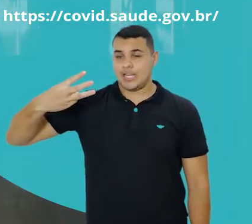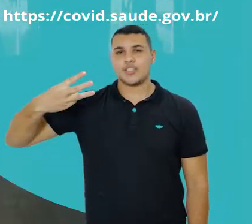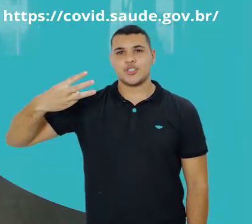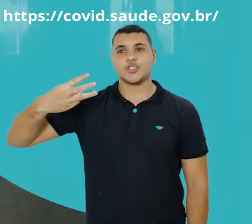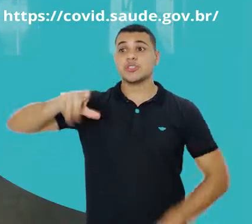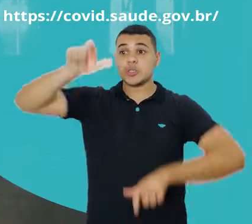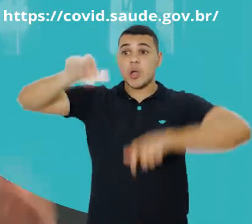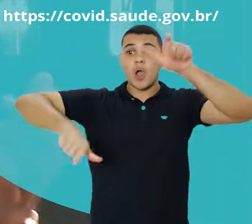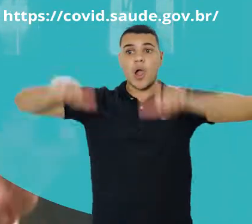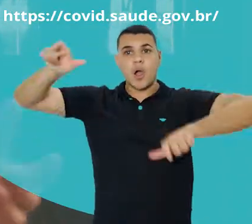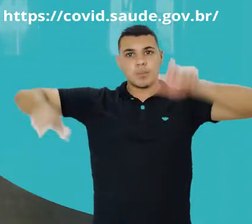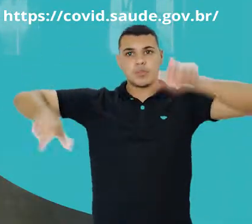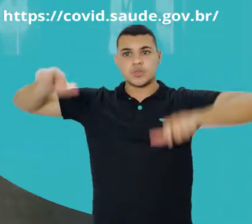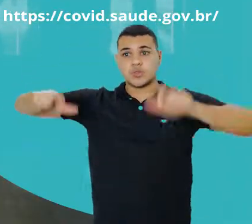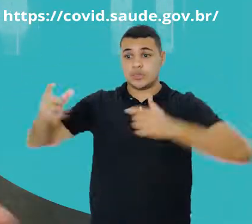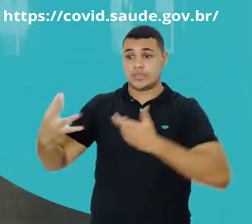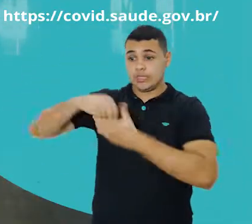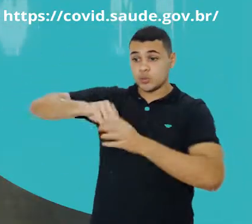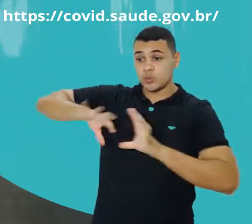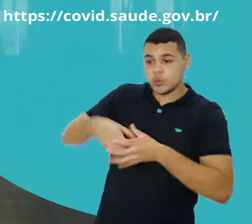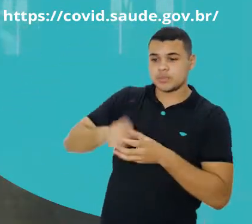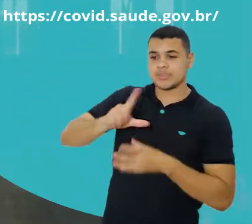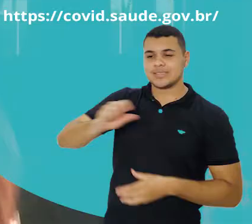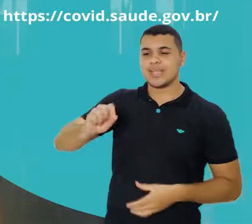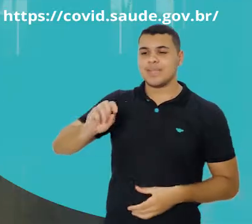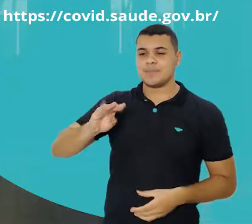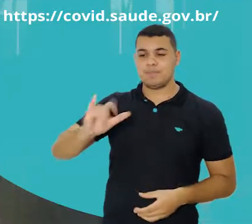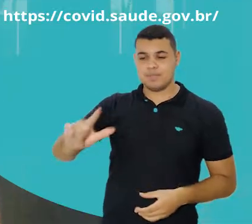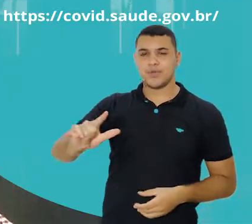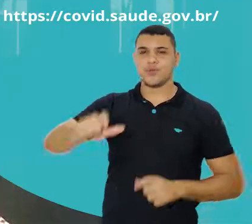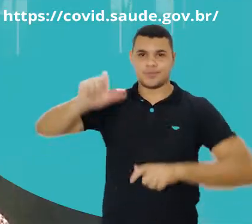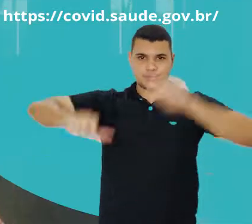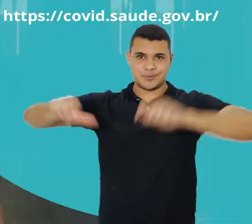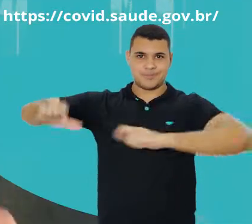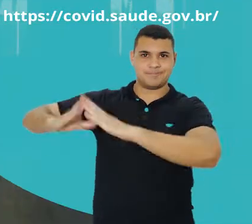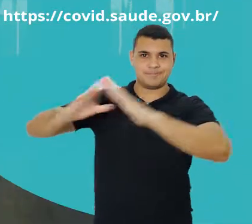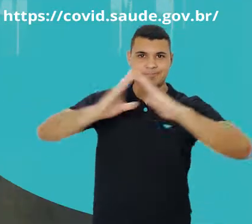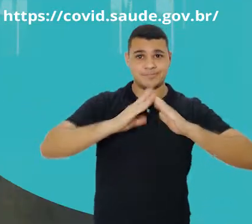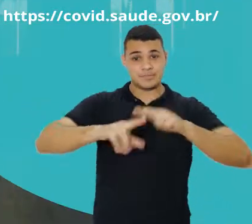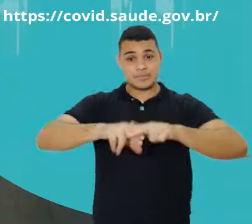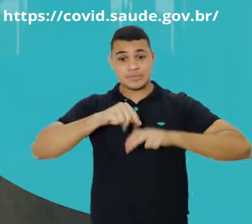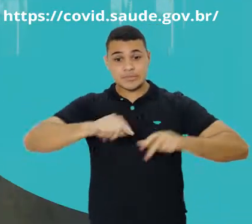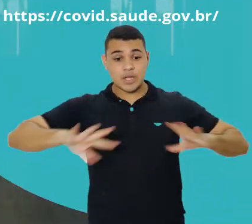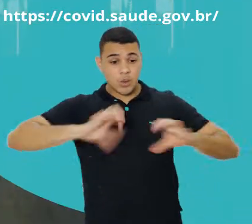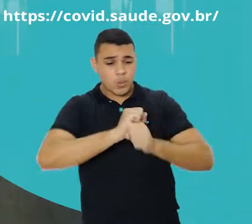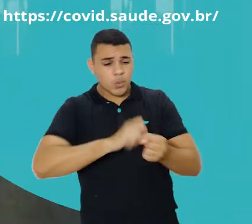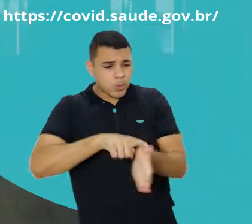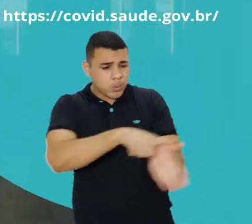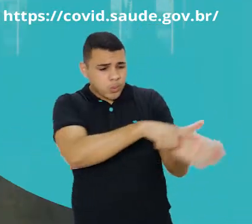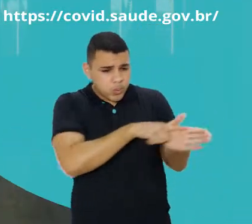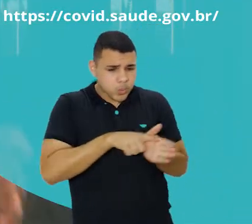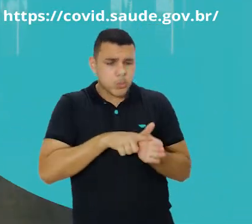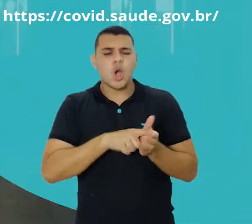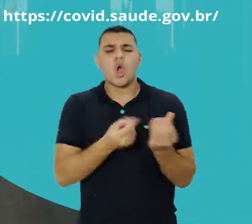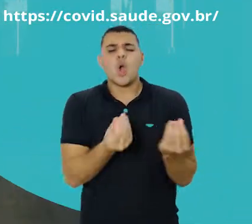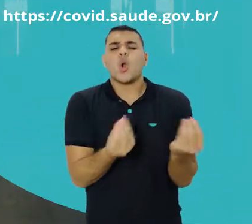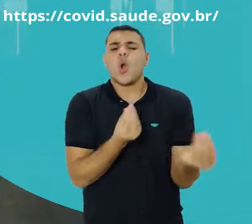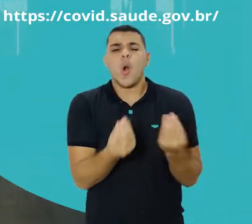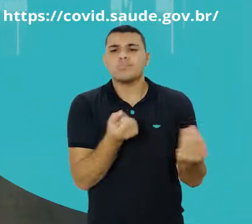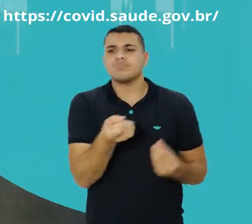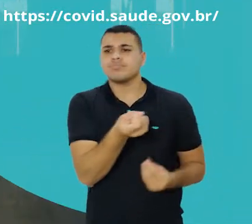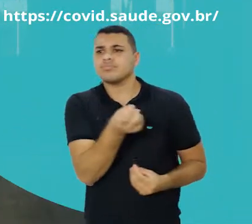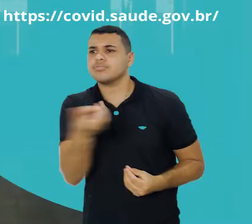59,3 óbitos por 100 mil habitantes. Então vejam que essas taxas, quando referidas a esse mesmo